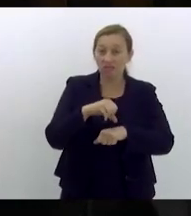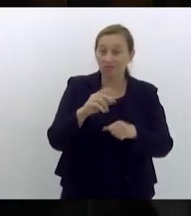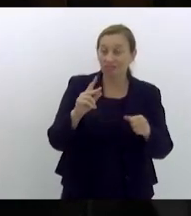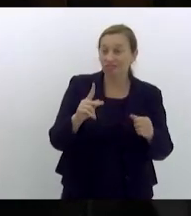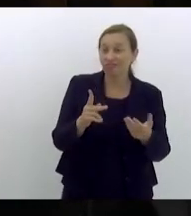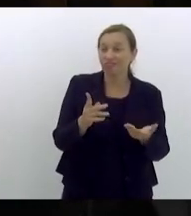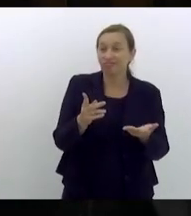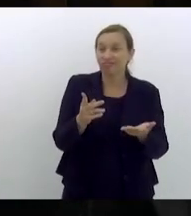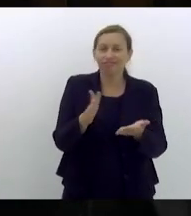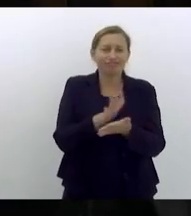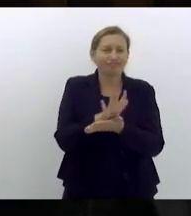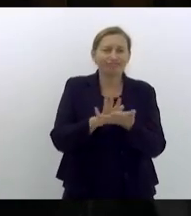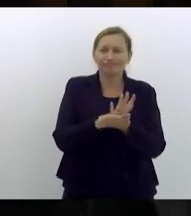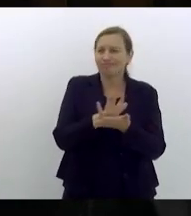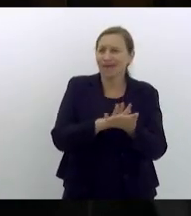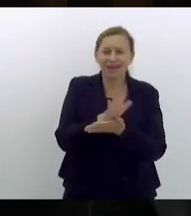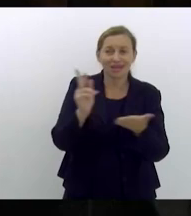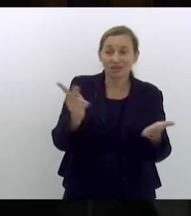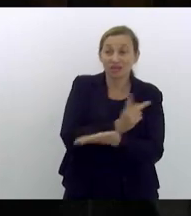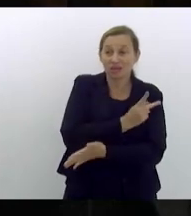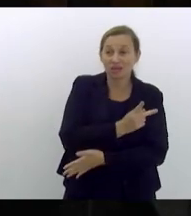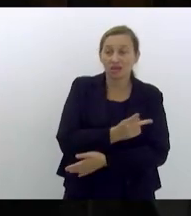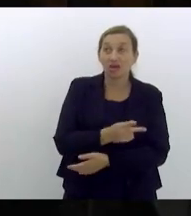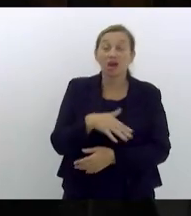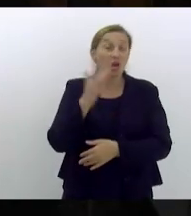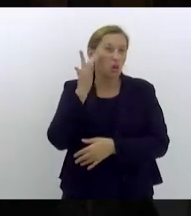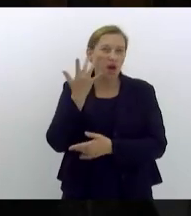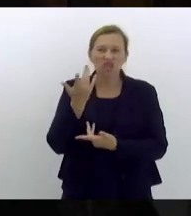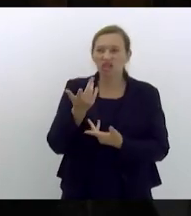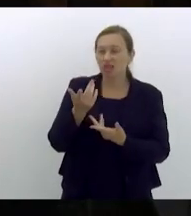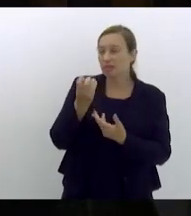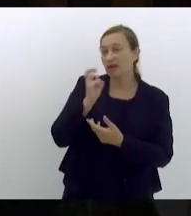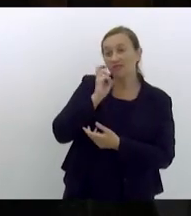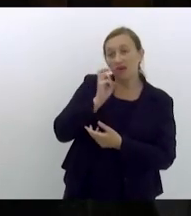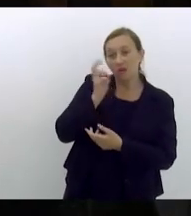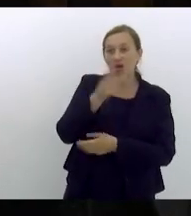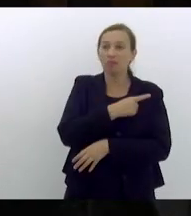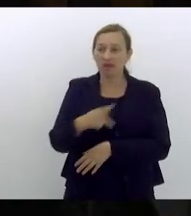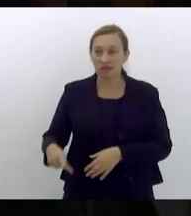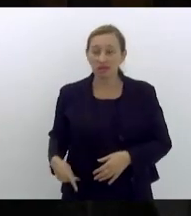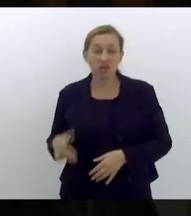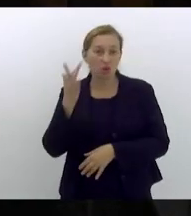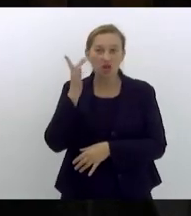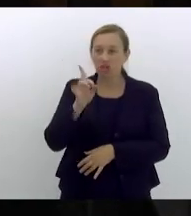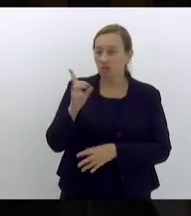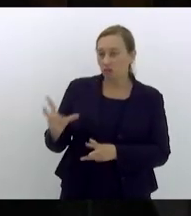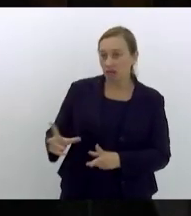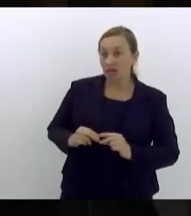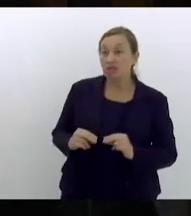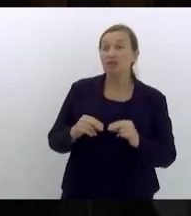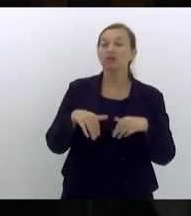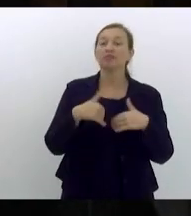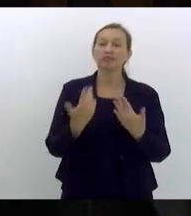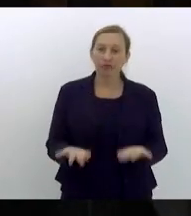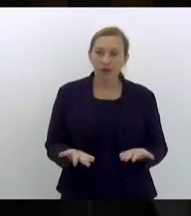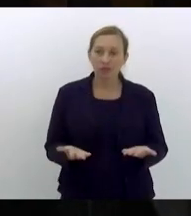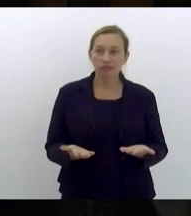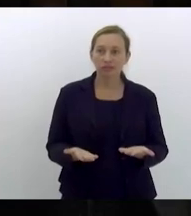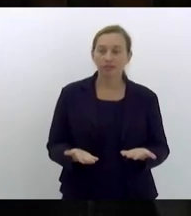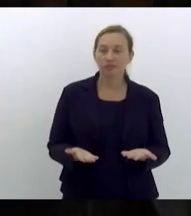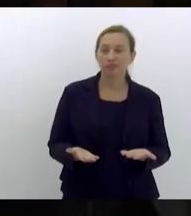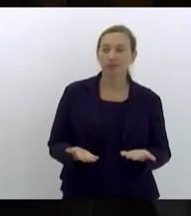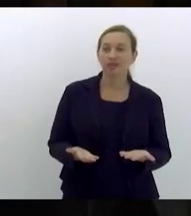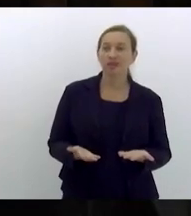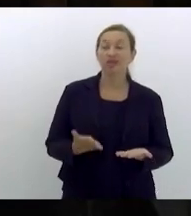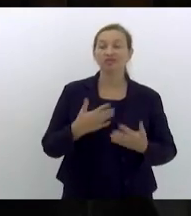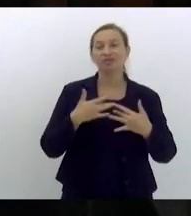isso é isso que a gente tá passando acho que estão fazendo isso para ridicularizar o presidente eu acho que ele não merece isso e enfim fica no meu